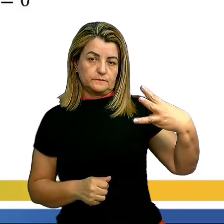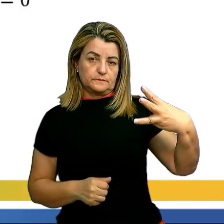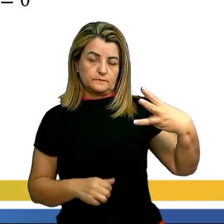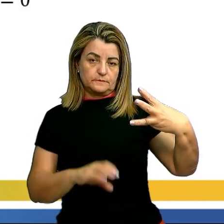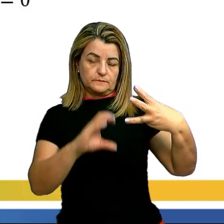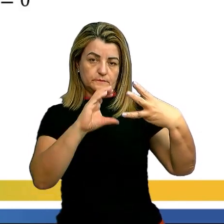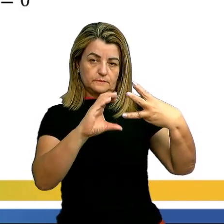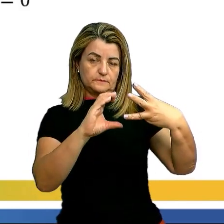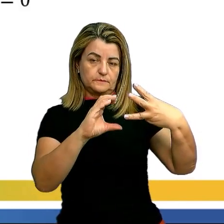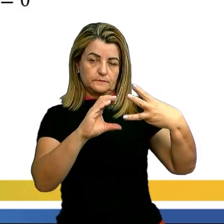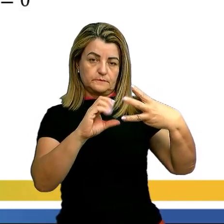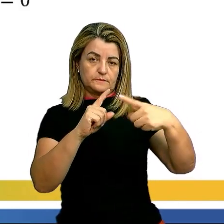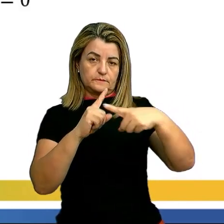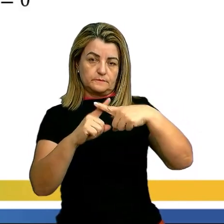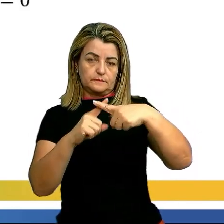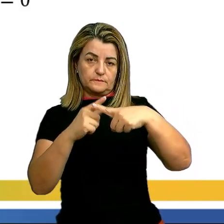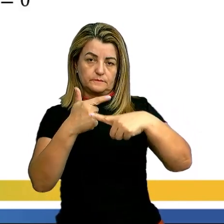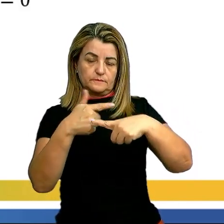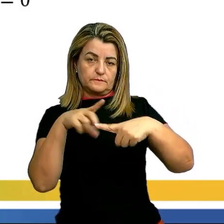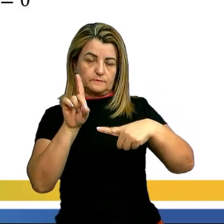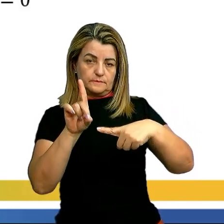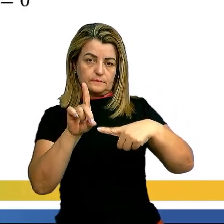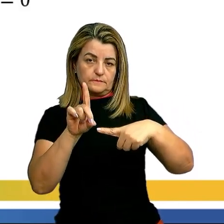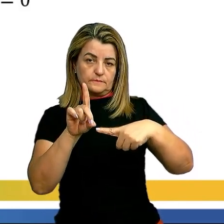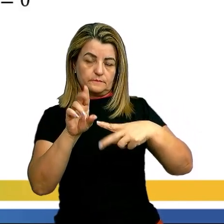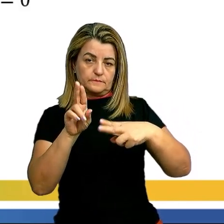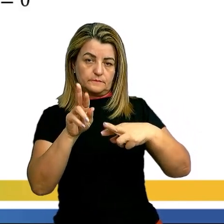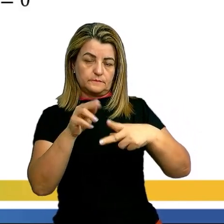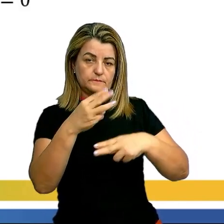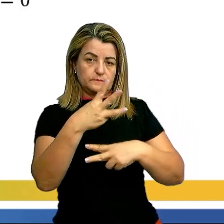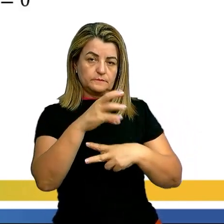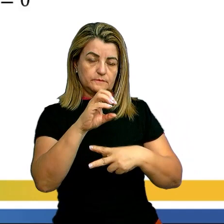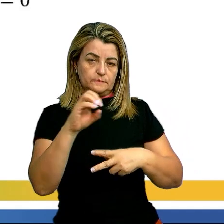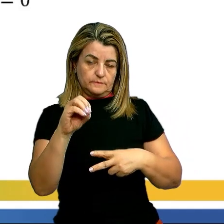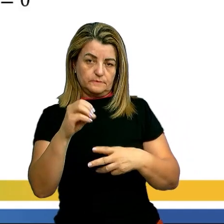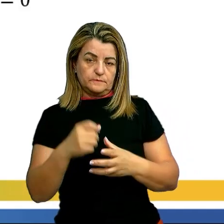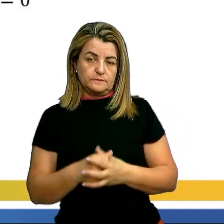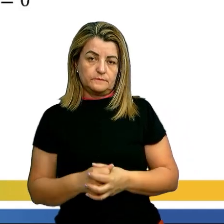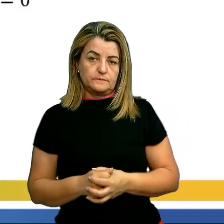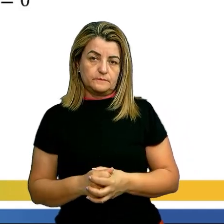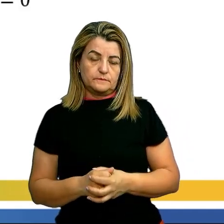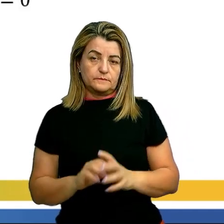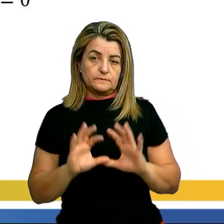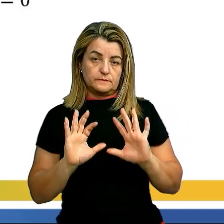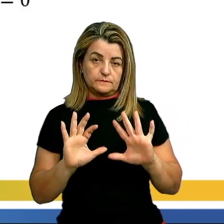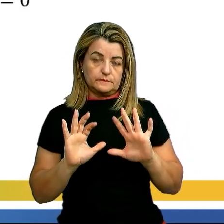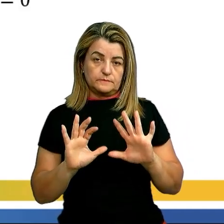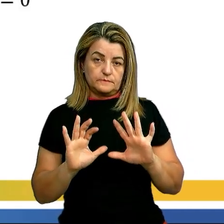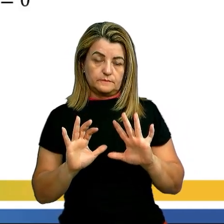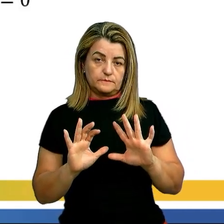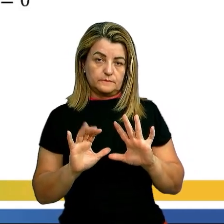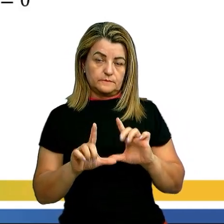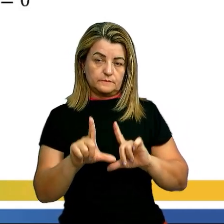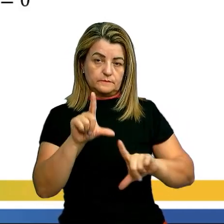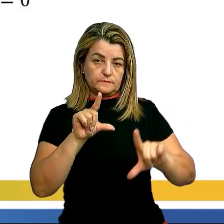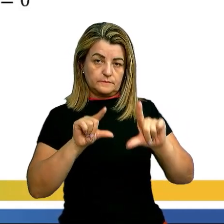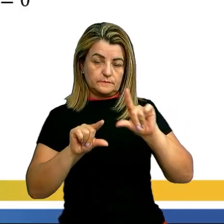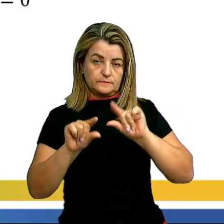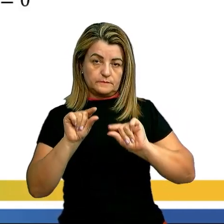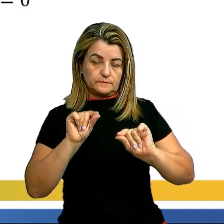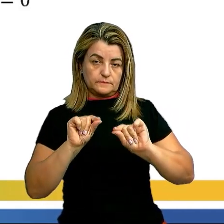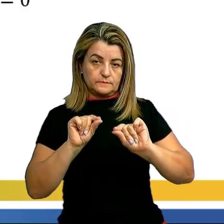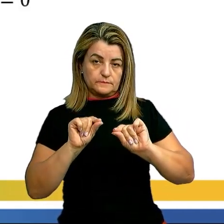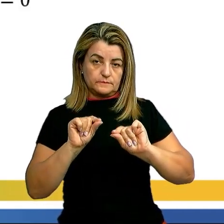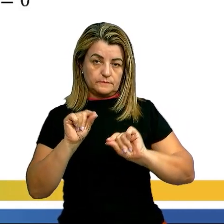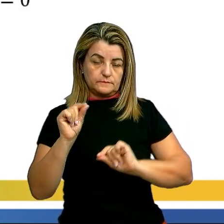3C mais 2D é igual a 300, tá bom? Portanto, a alternativa